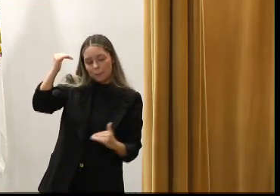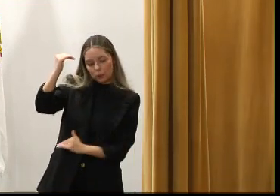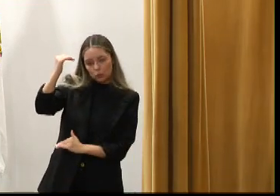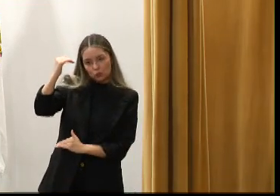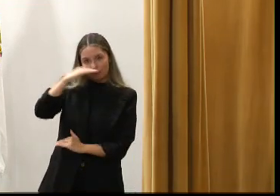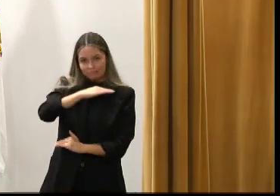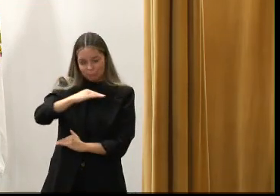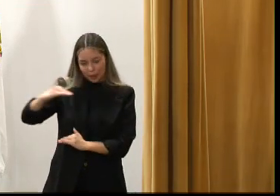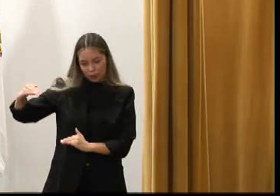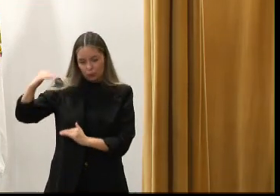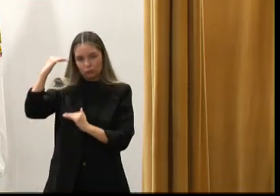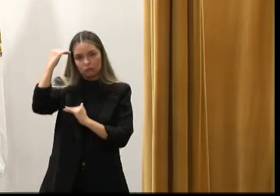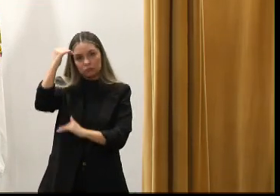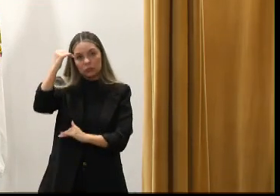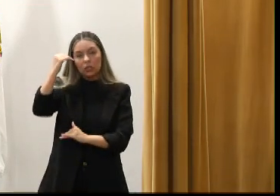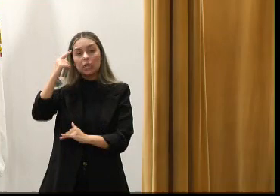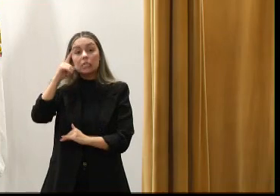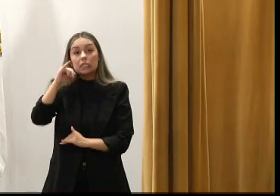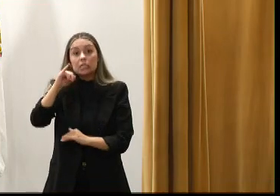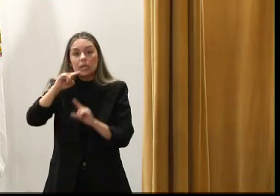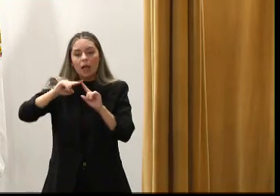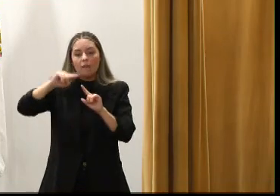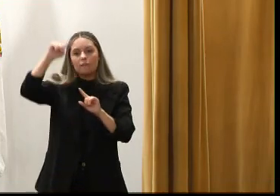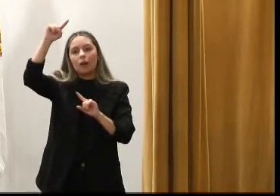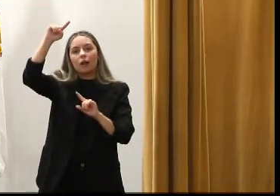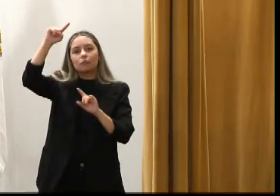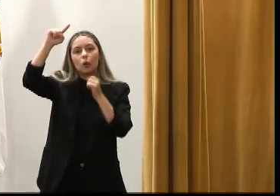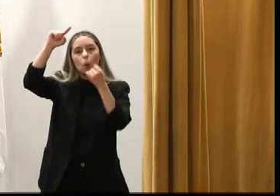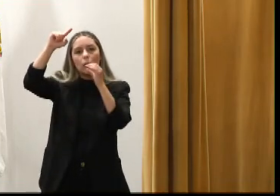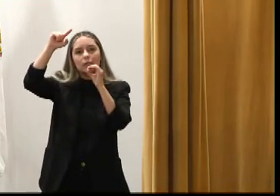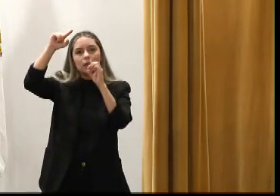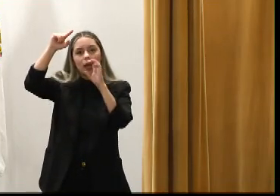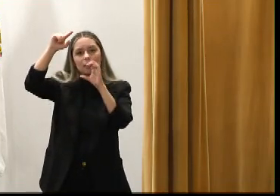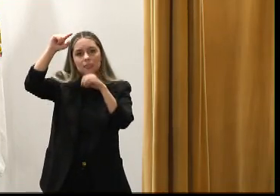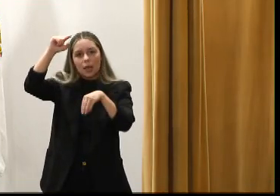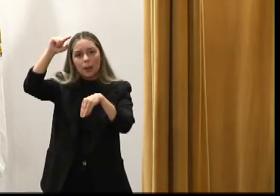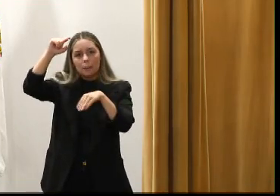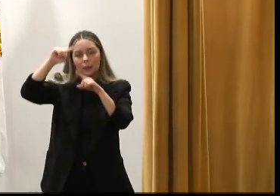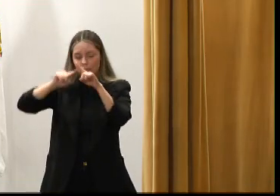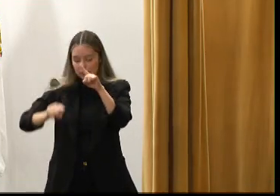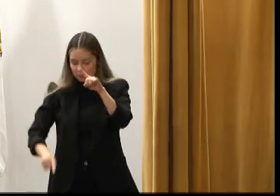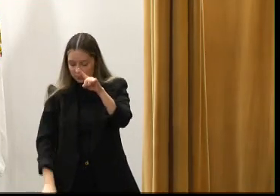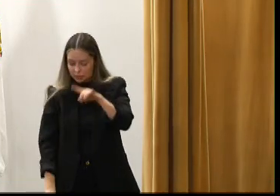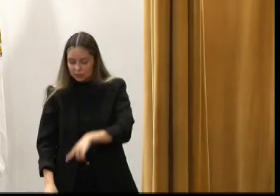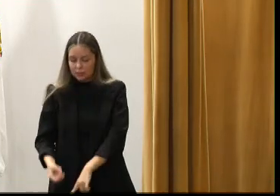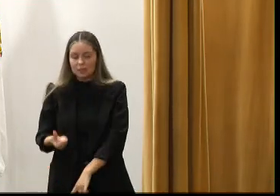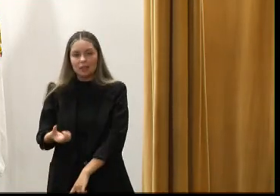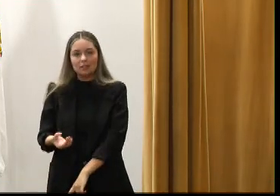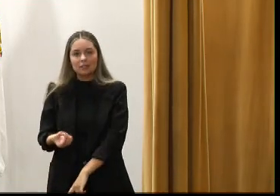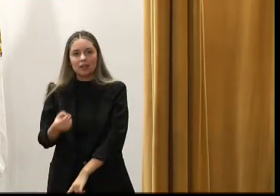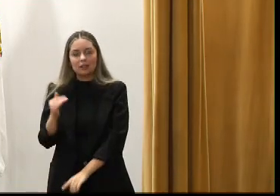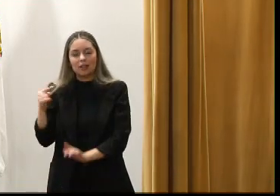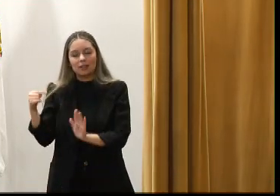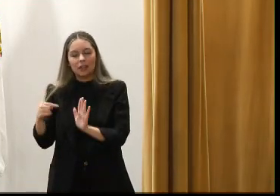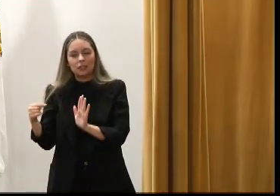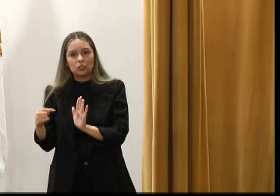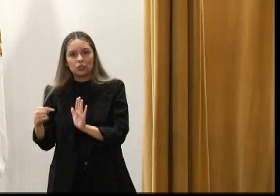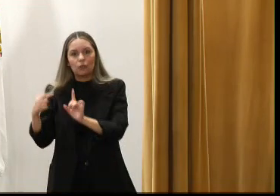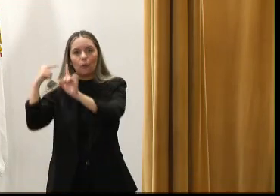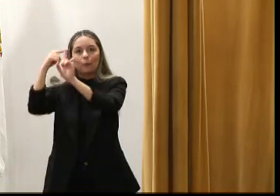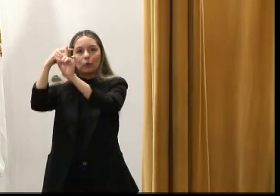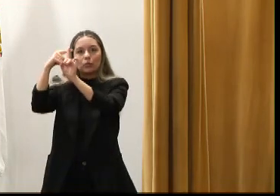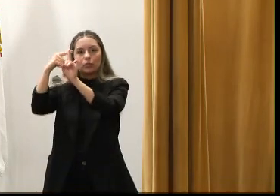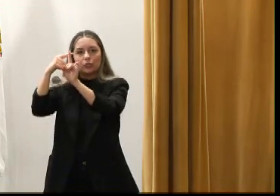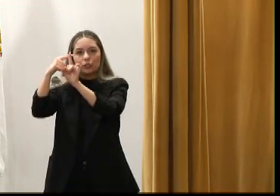casos extremos, 80 centímetros acima, 60 centímetros abaixo. É isso aqui que nós